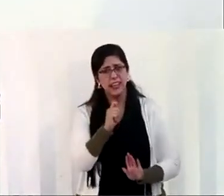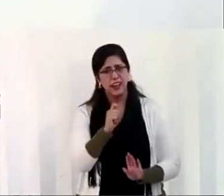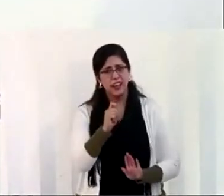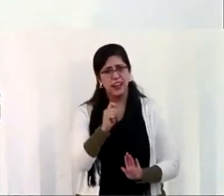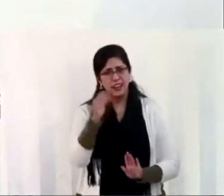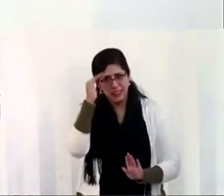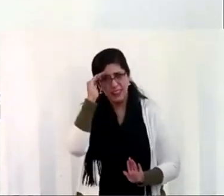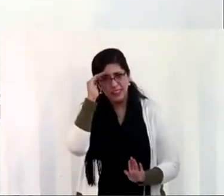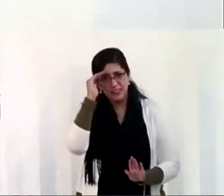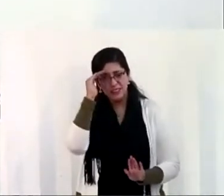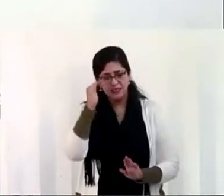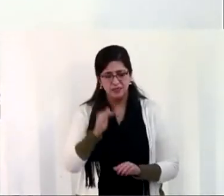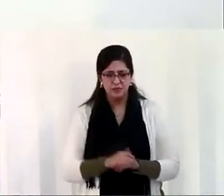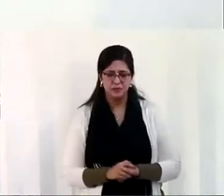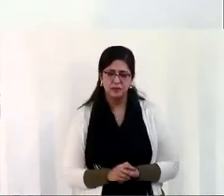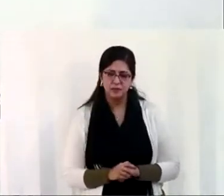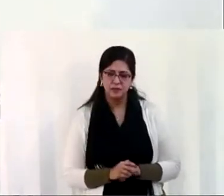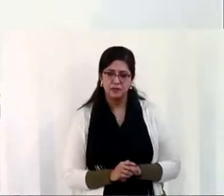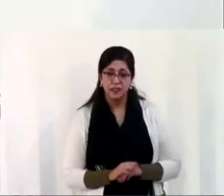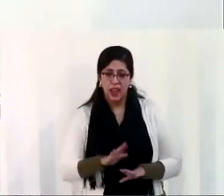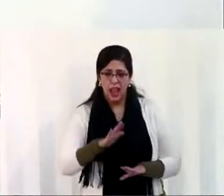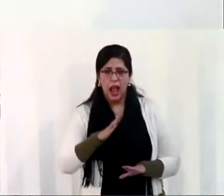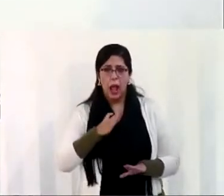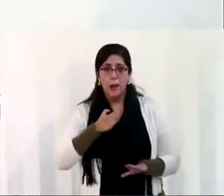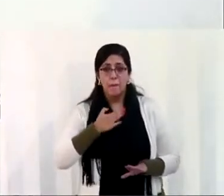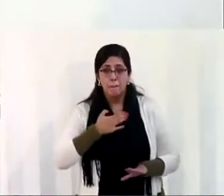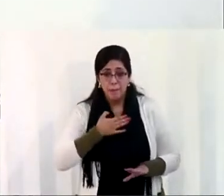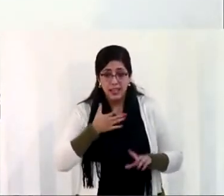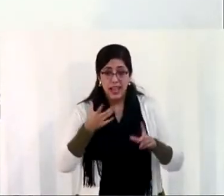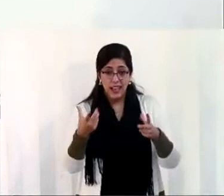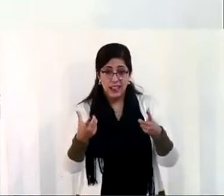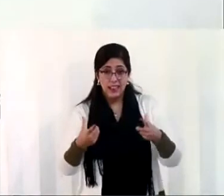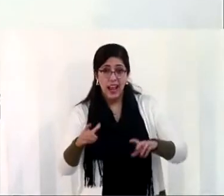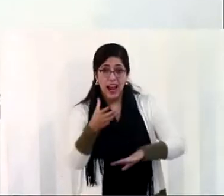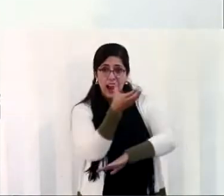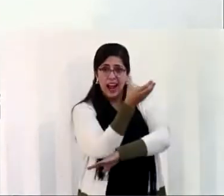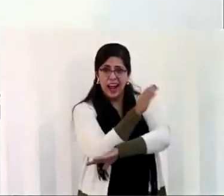terra minha. É a minha Canaã.